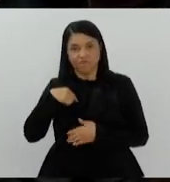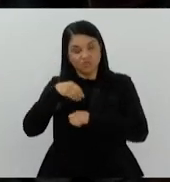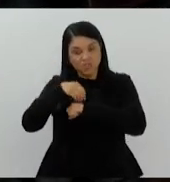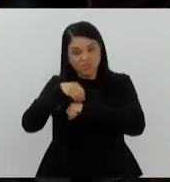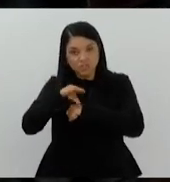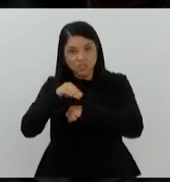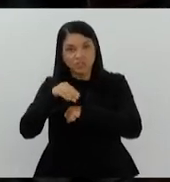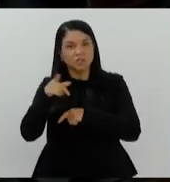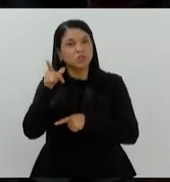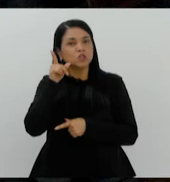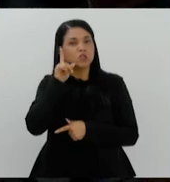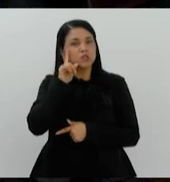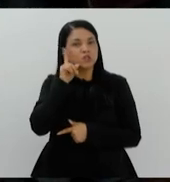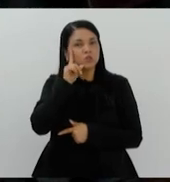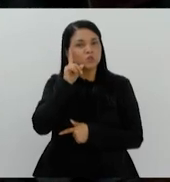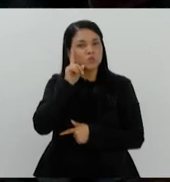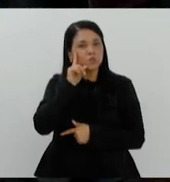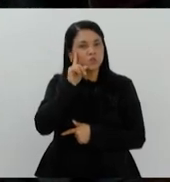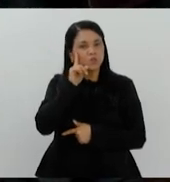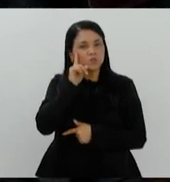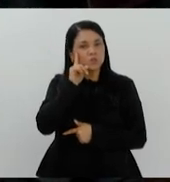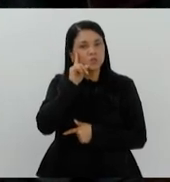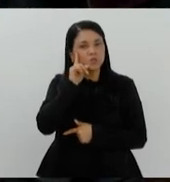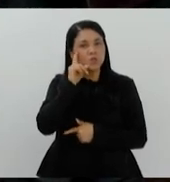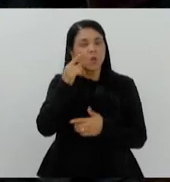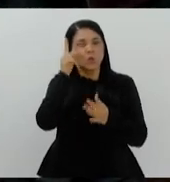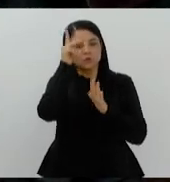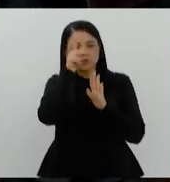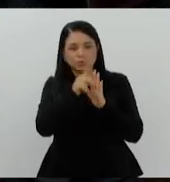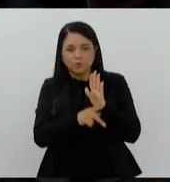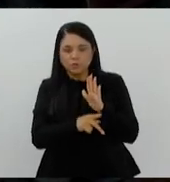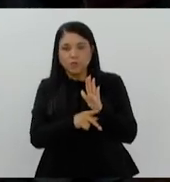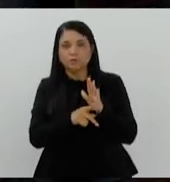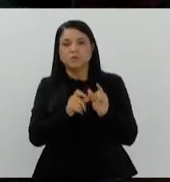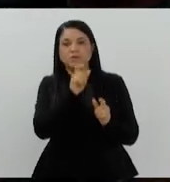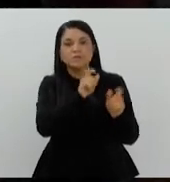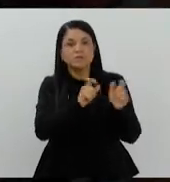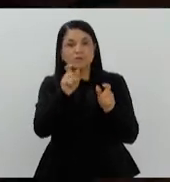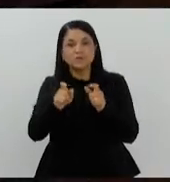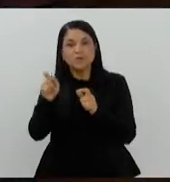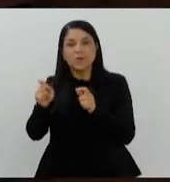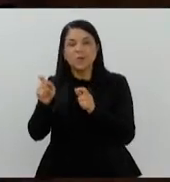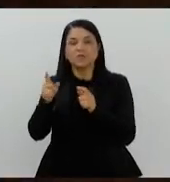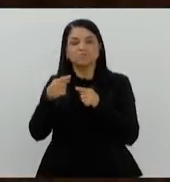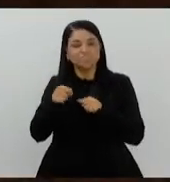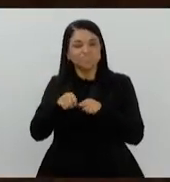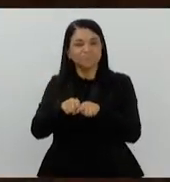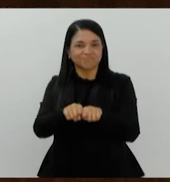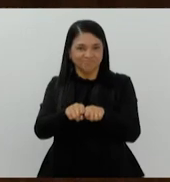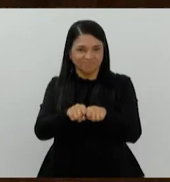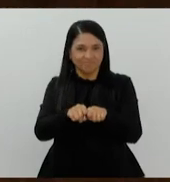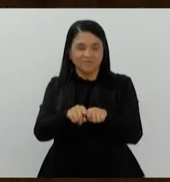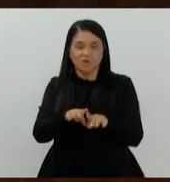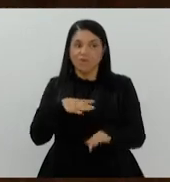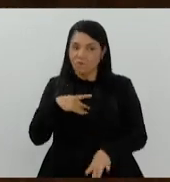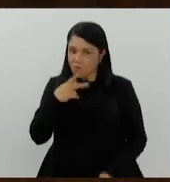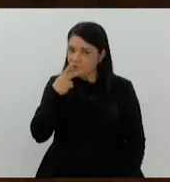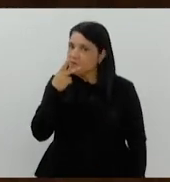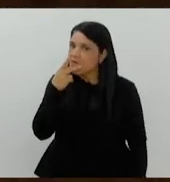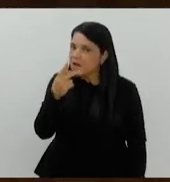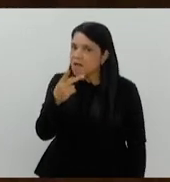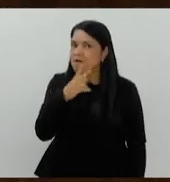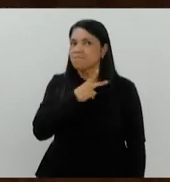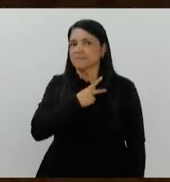corriqueiramente, todo dia praticamente, os projetos, os patrocínios. E, presidente, vou falar uma coisa para Vossa Excelência